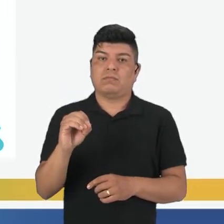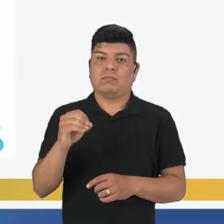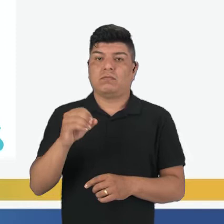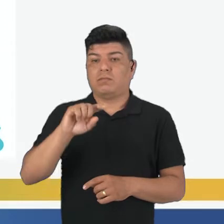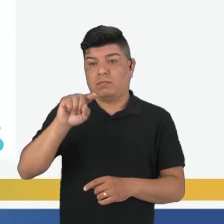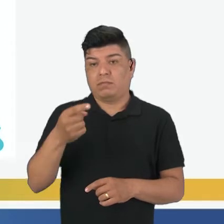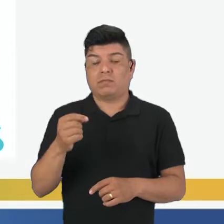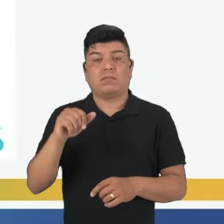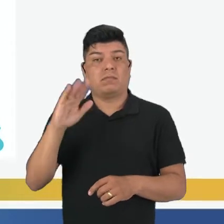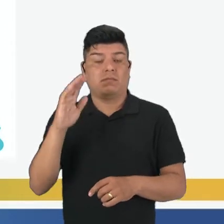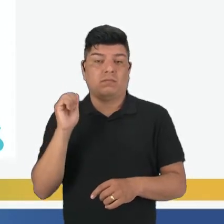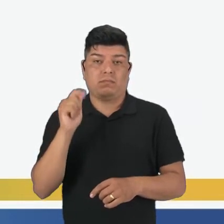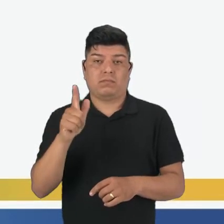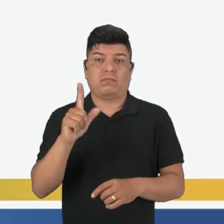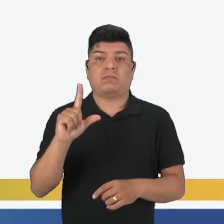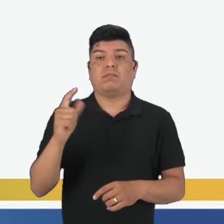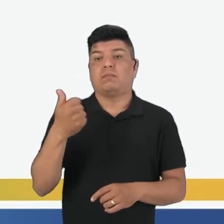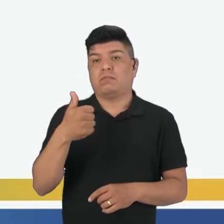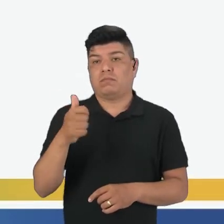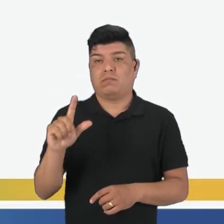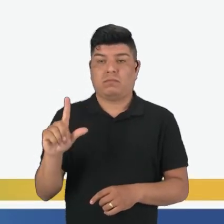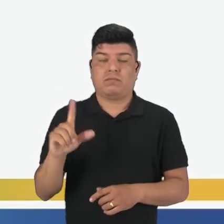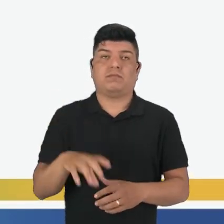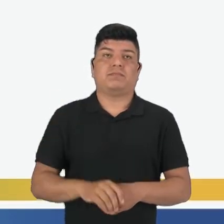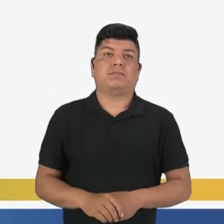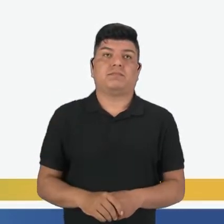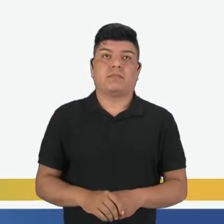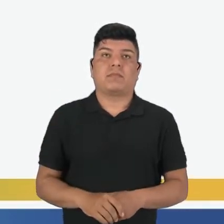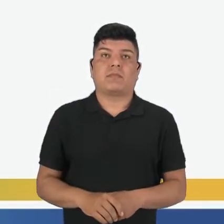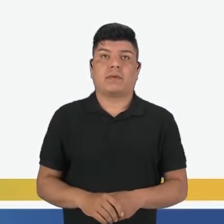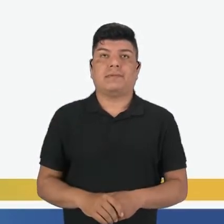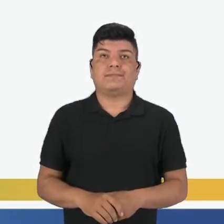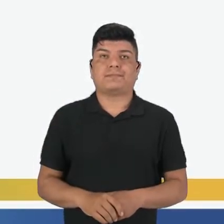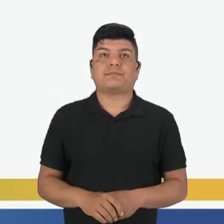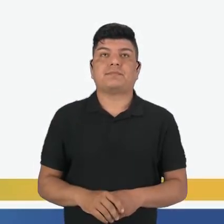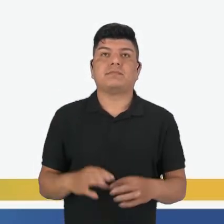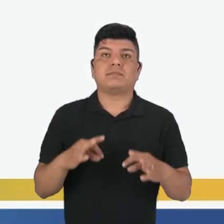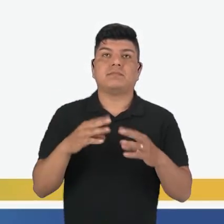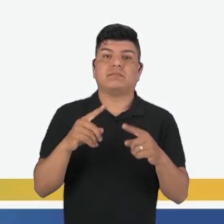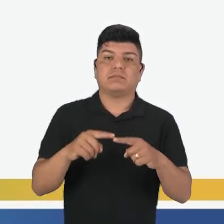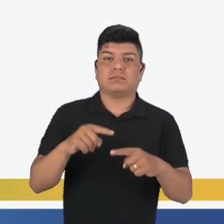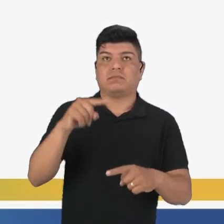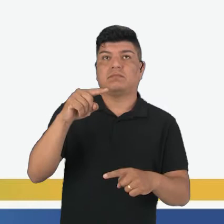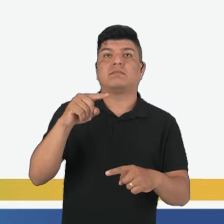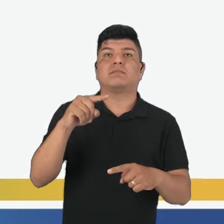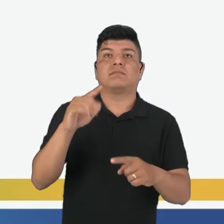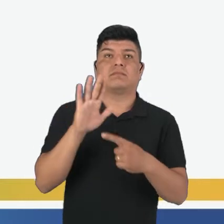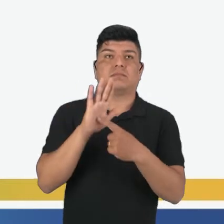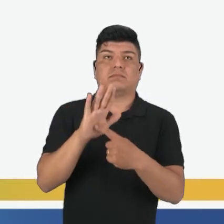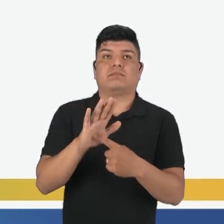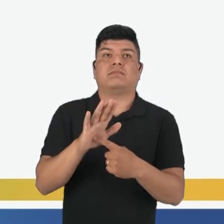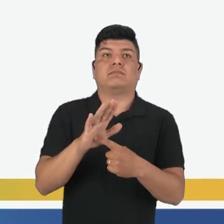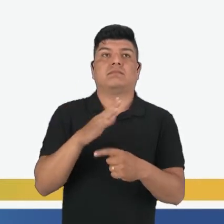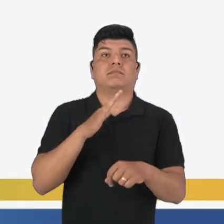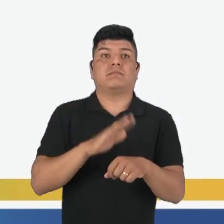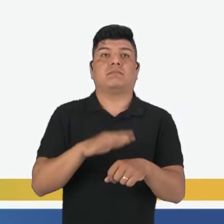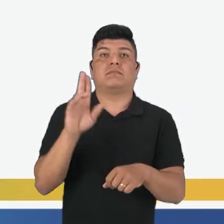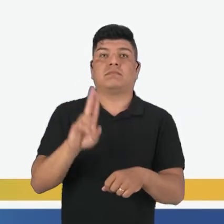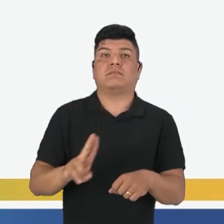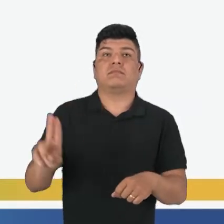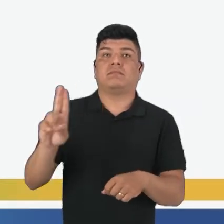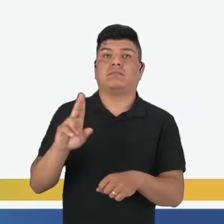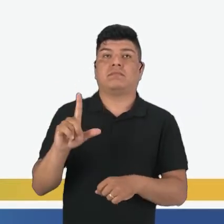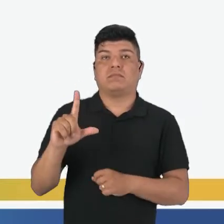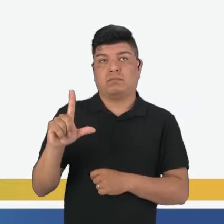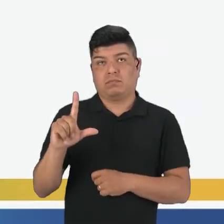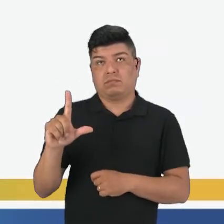Certinho? Continuando. Dentre as unidades de medida de capacidade citadas, as mais utilizadas são